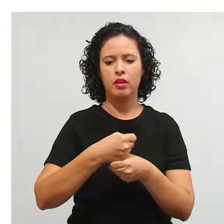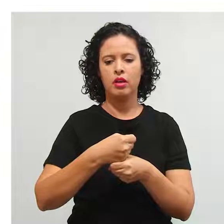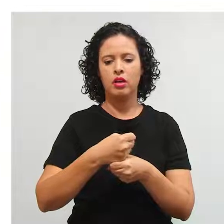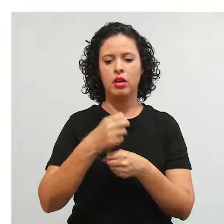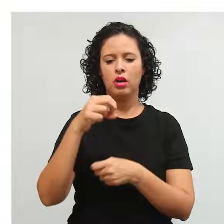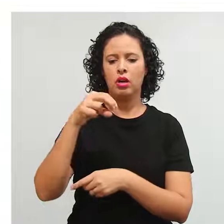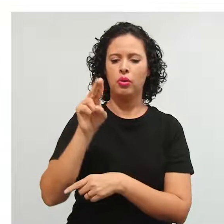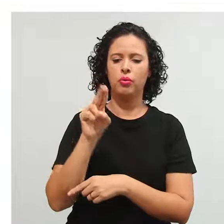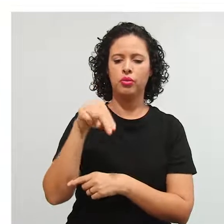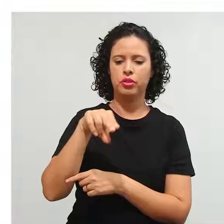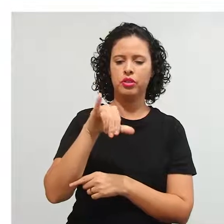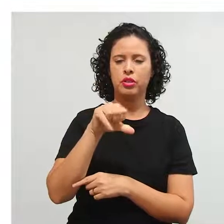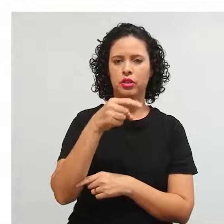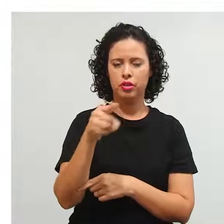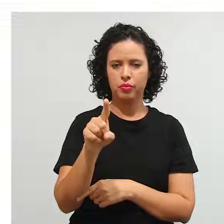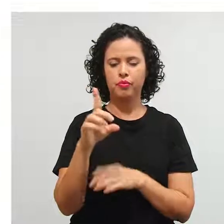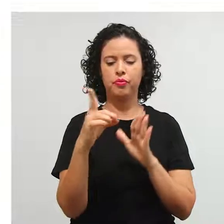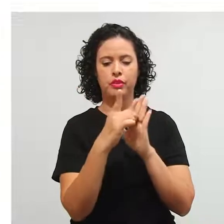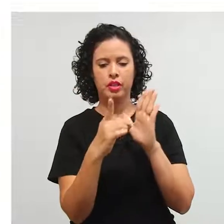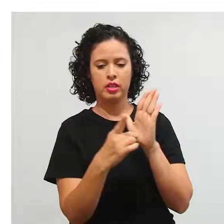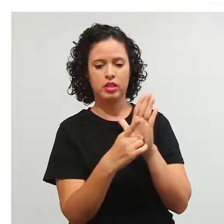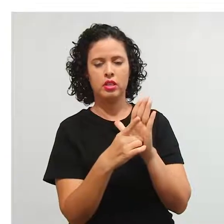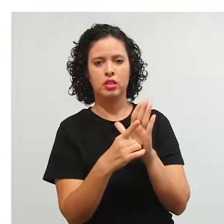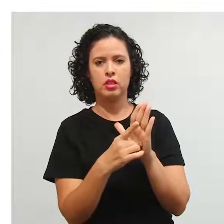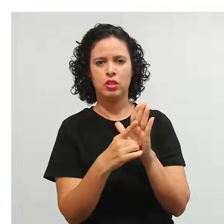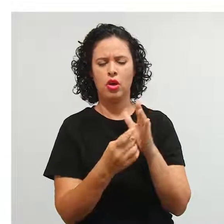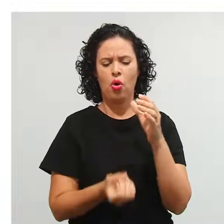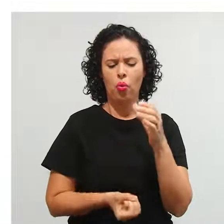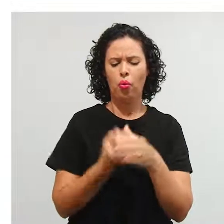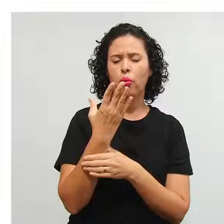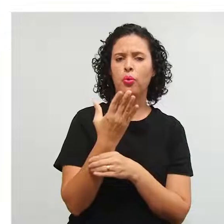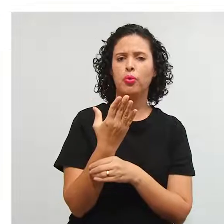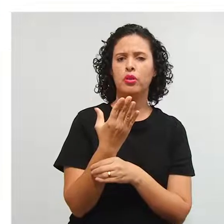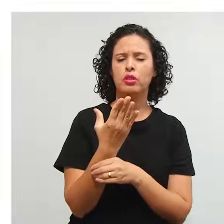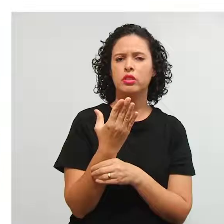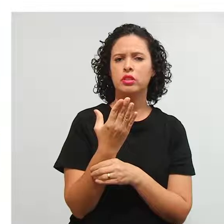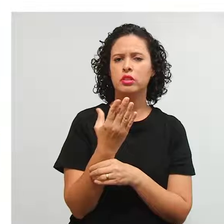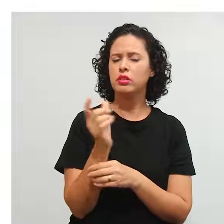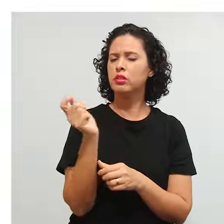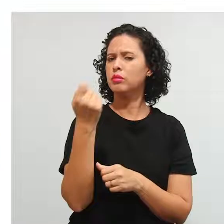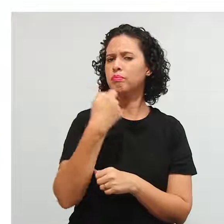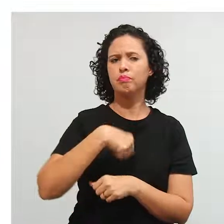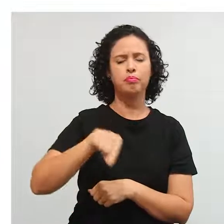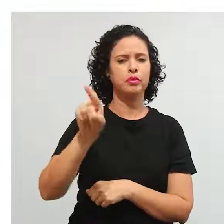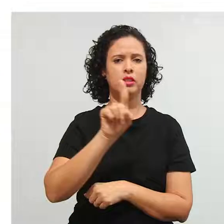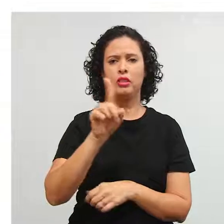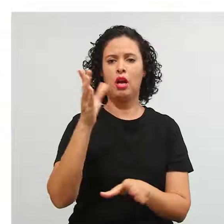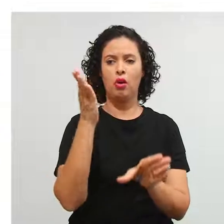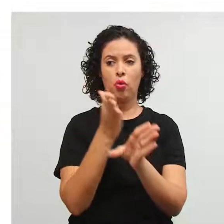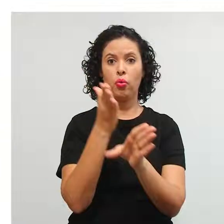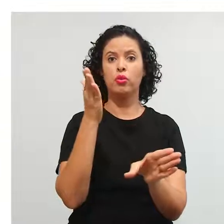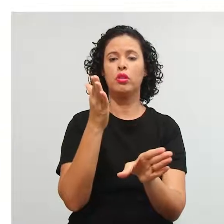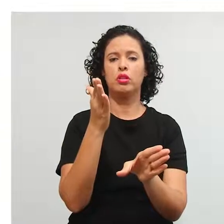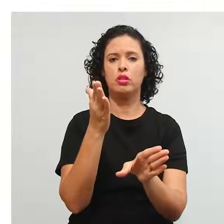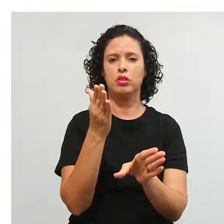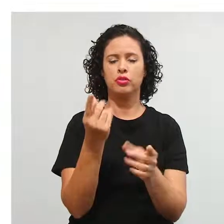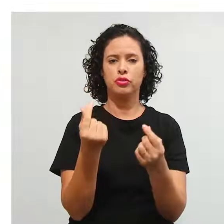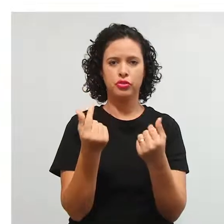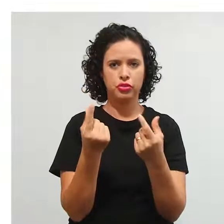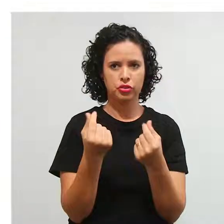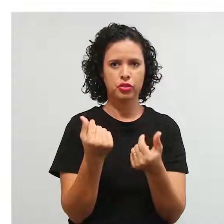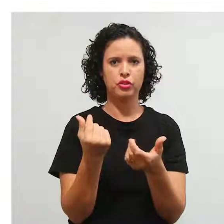tem que ser por decreto. Origem, não precisa identificar a origem do recurso,